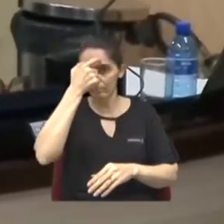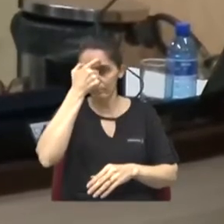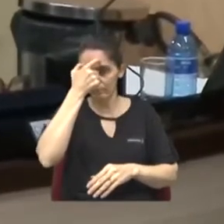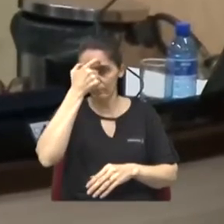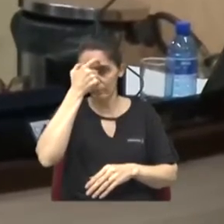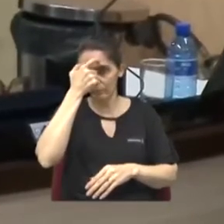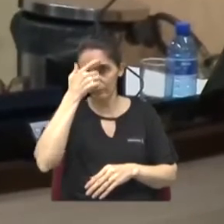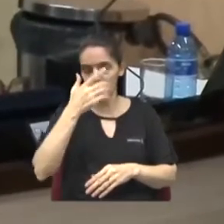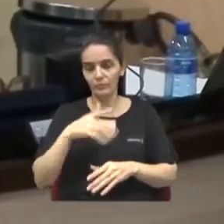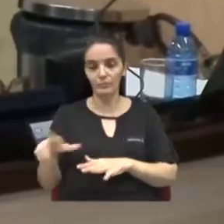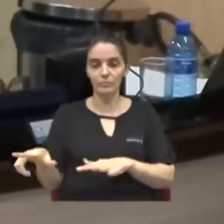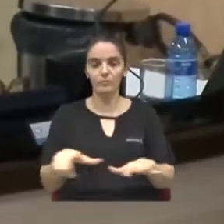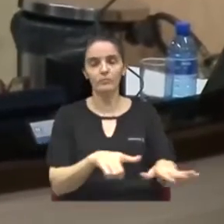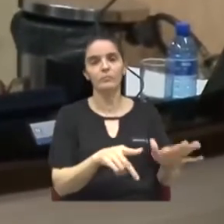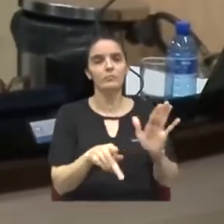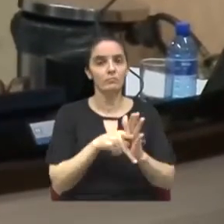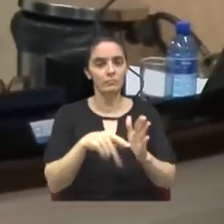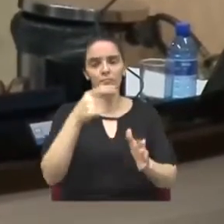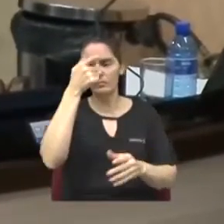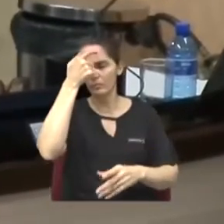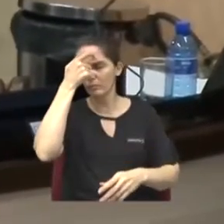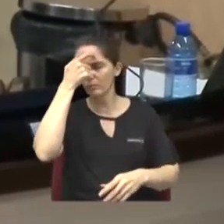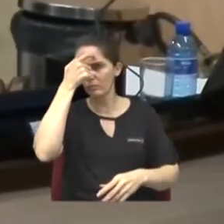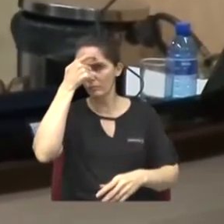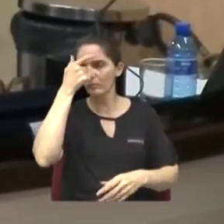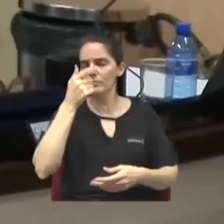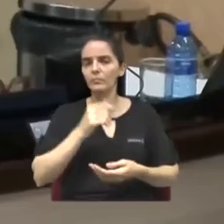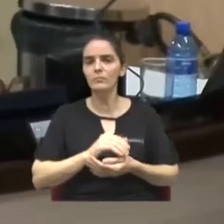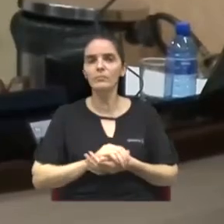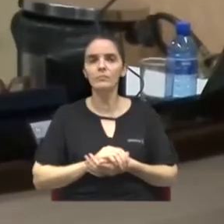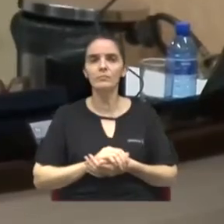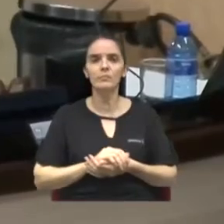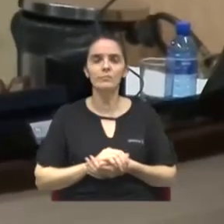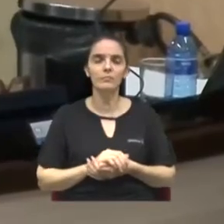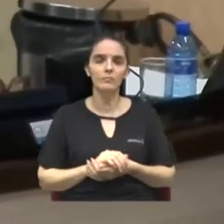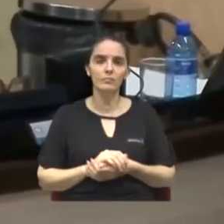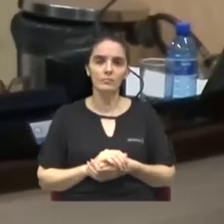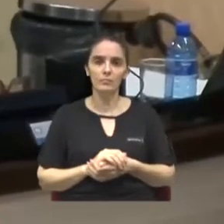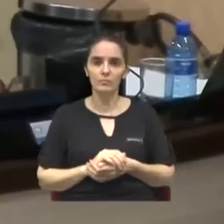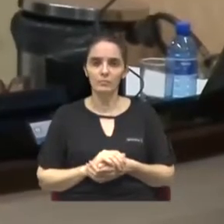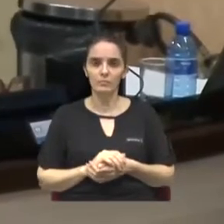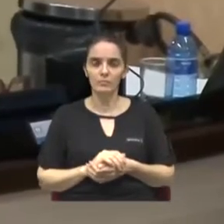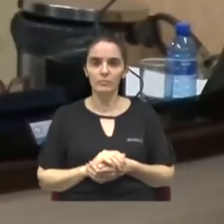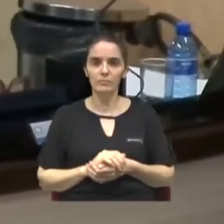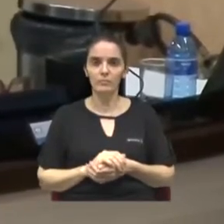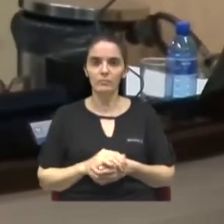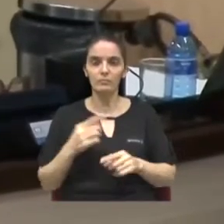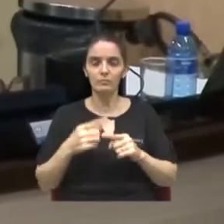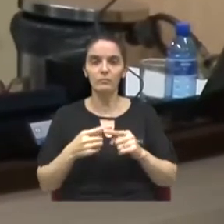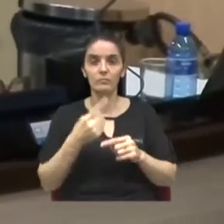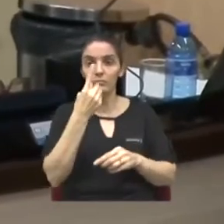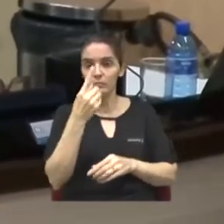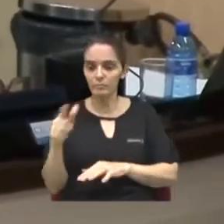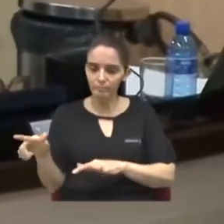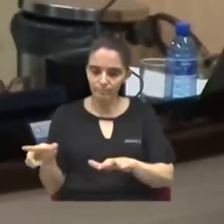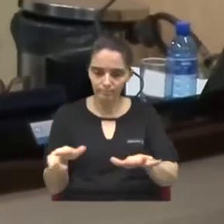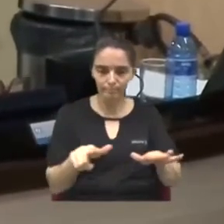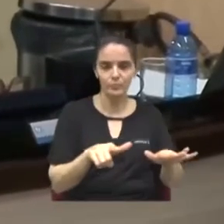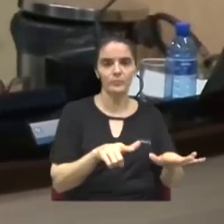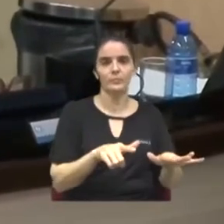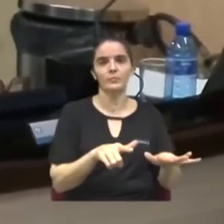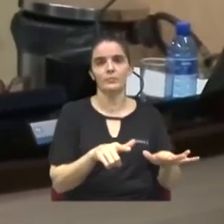conscientizar, né, uma semana de conscientização ao autismo, sendo uma semana